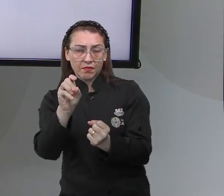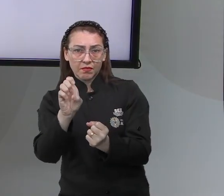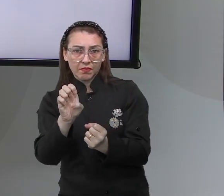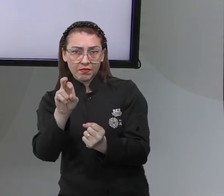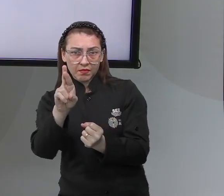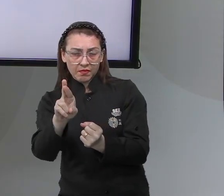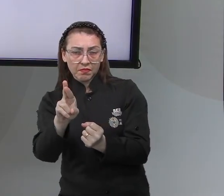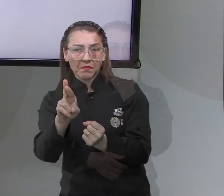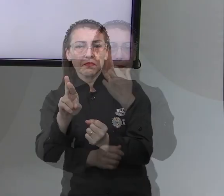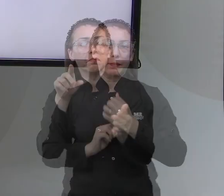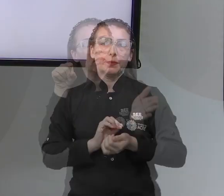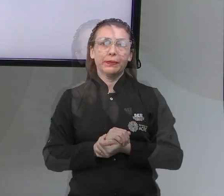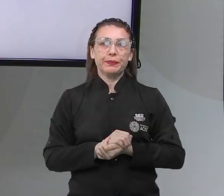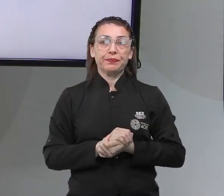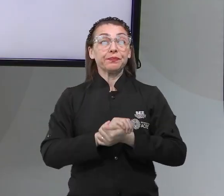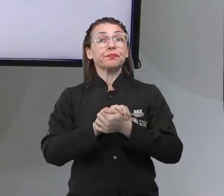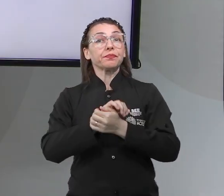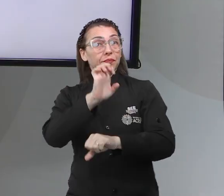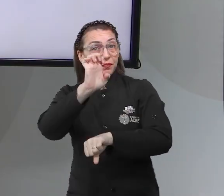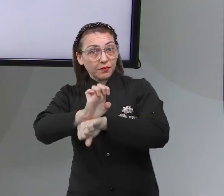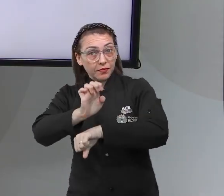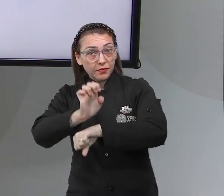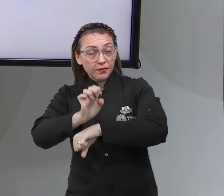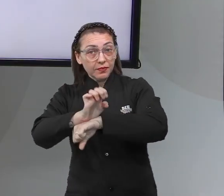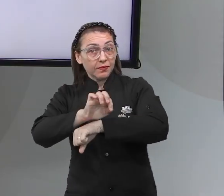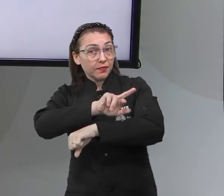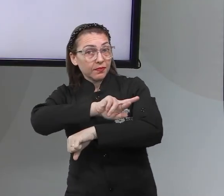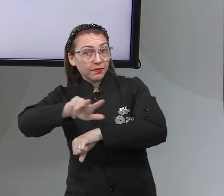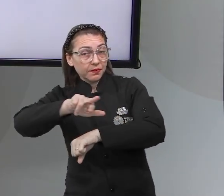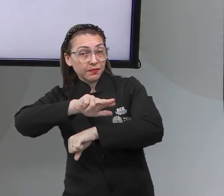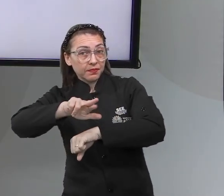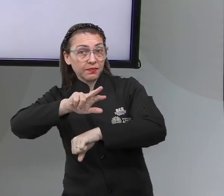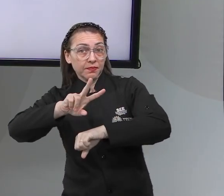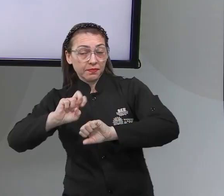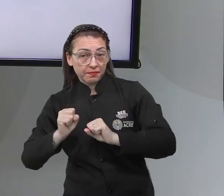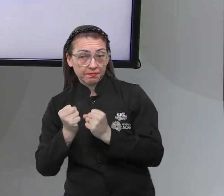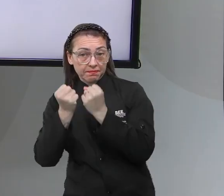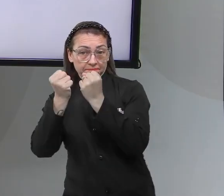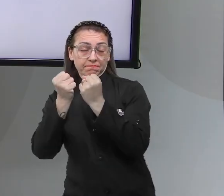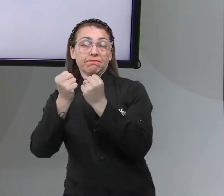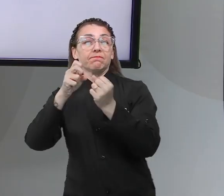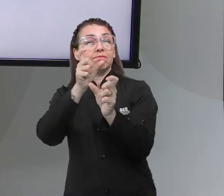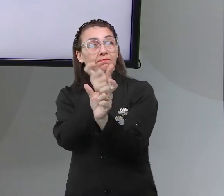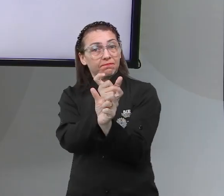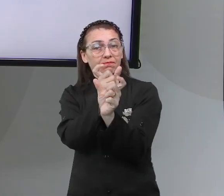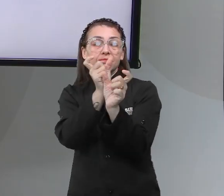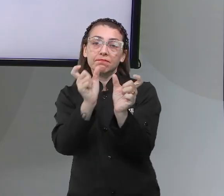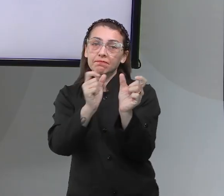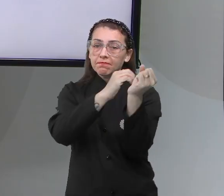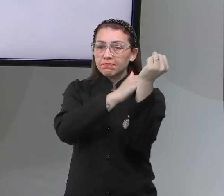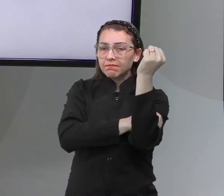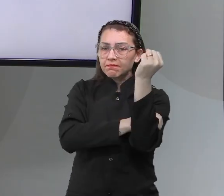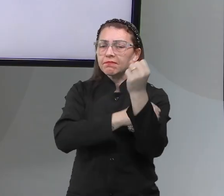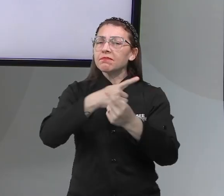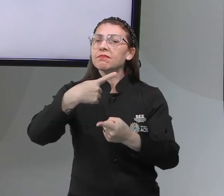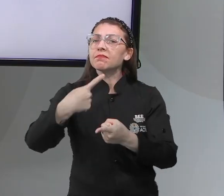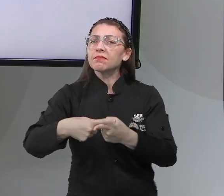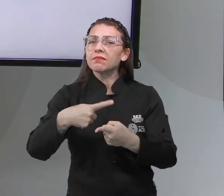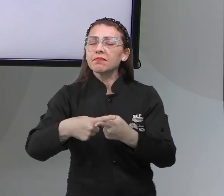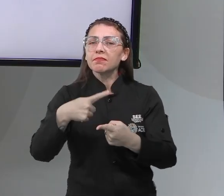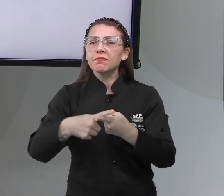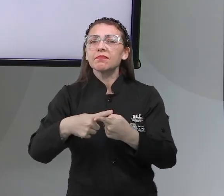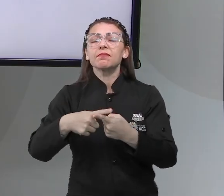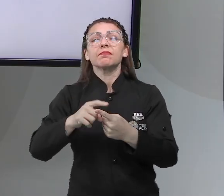para essa reflexão. O Estado, ele não é necessariamente sinônimo de poder. Por quê? Porque